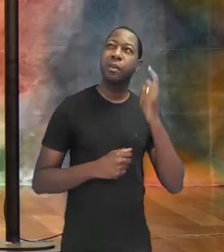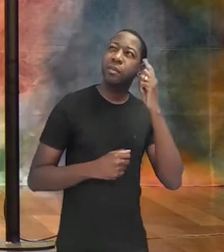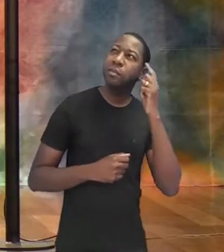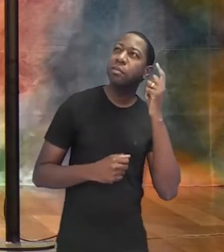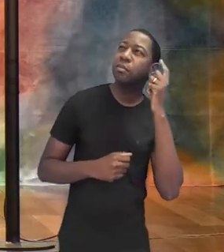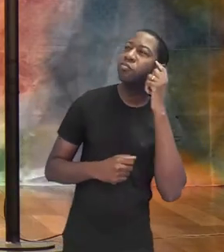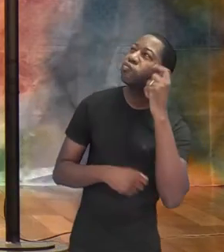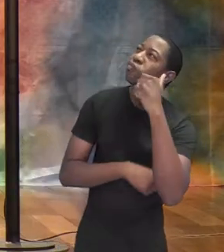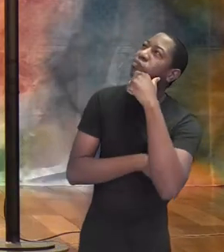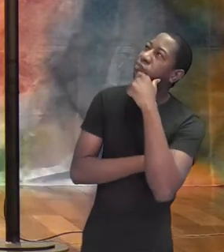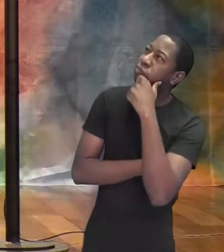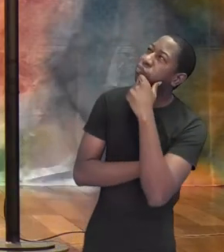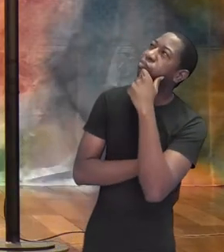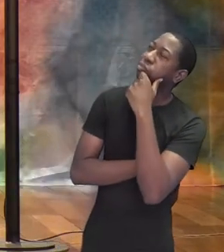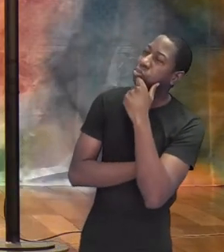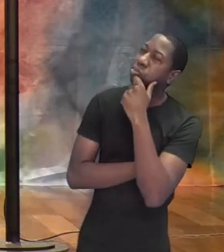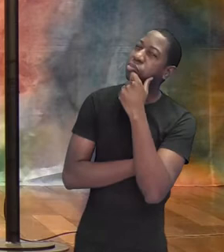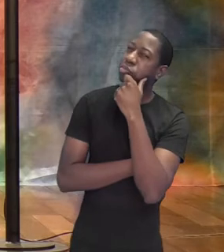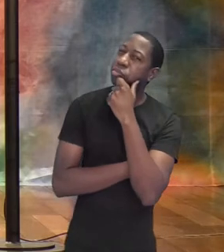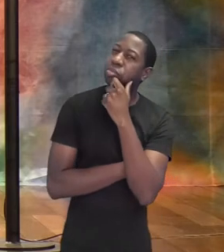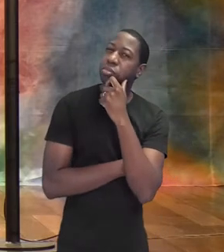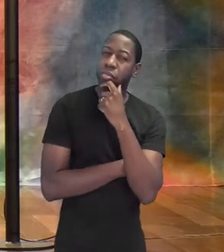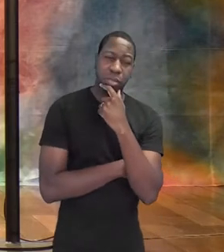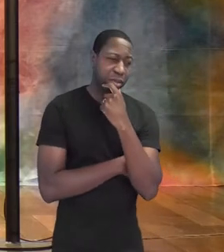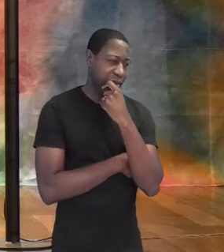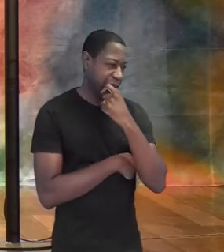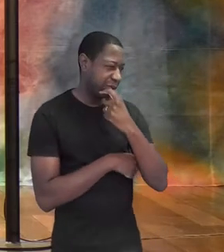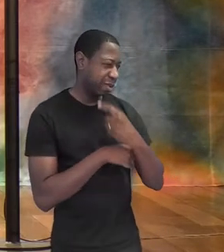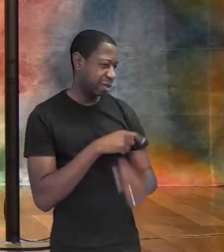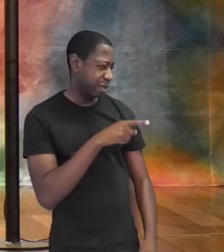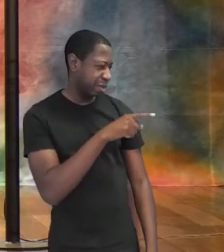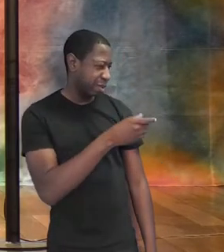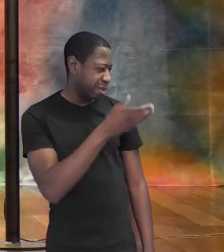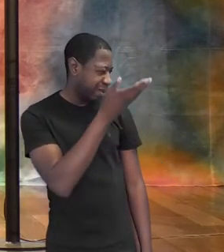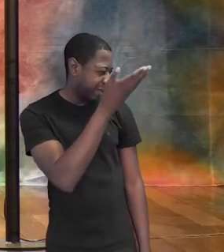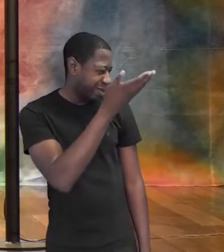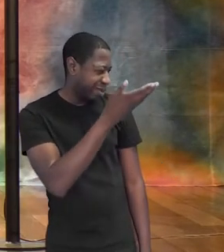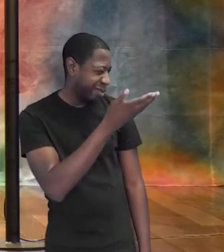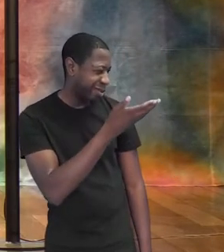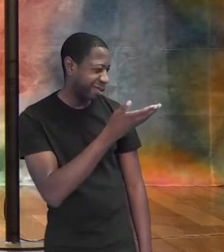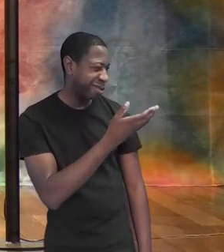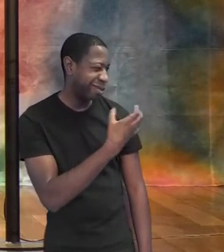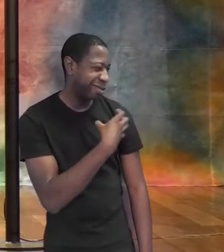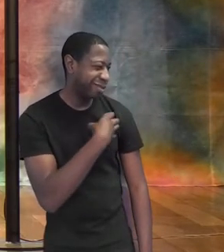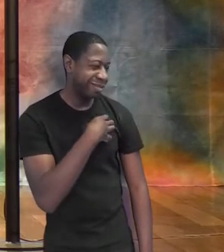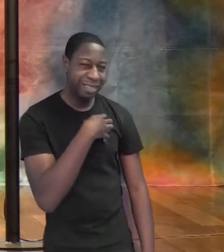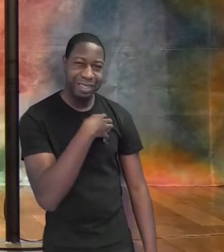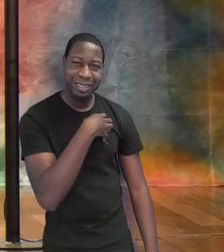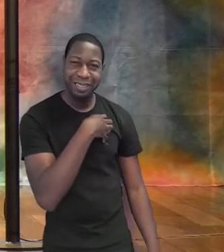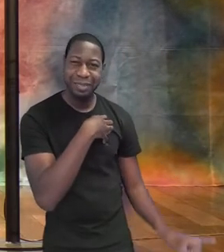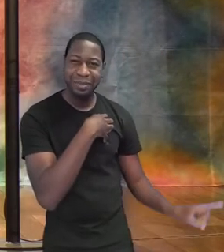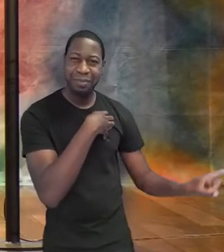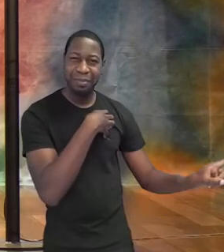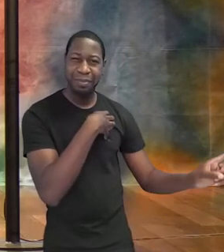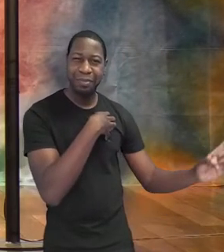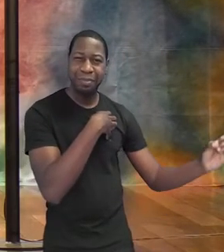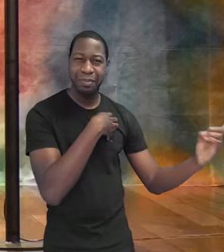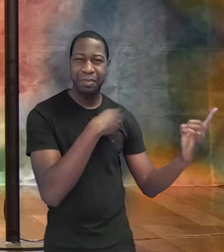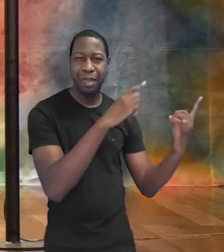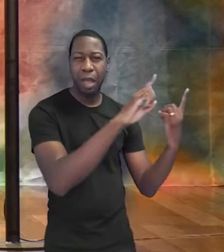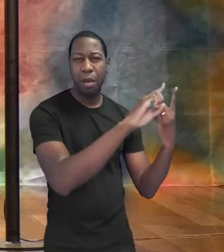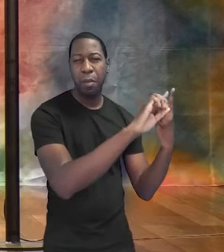Eu podia possuir também, que mora atrás, atrás do seu rosto rosa,